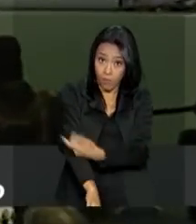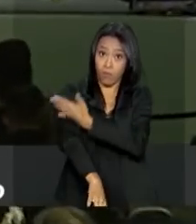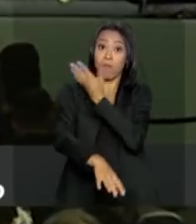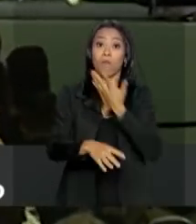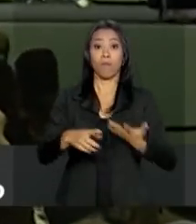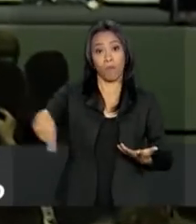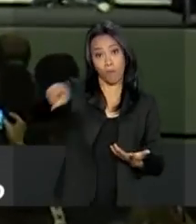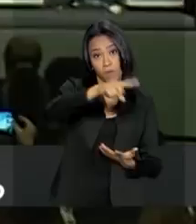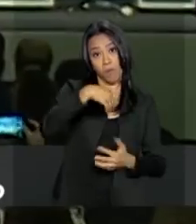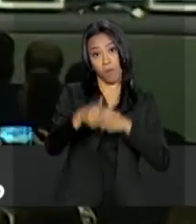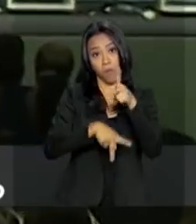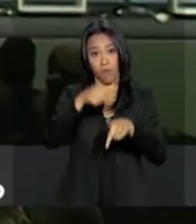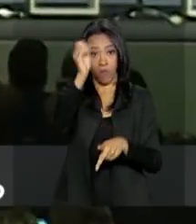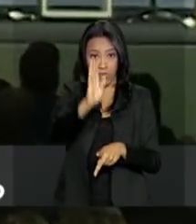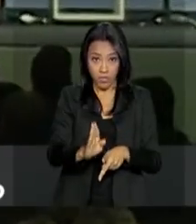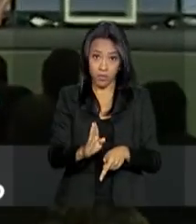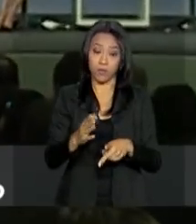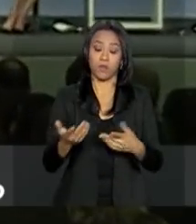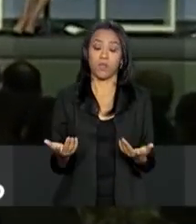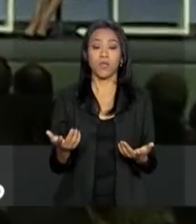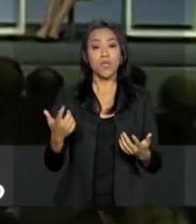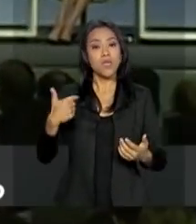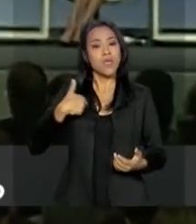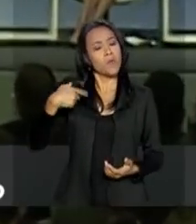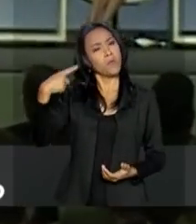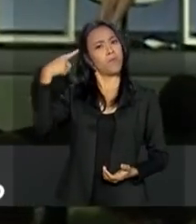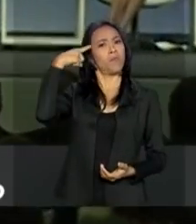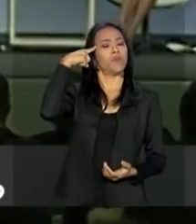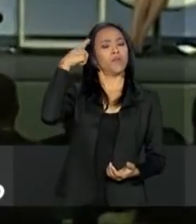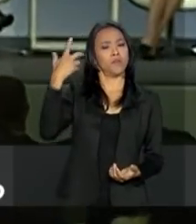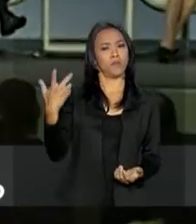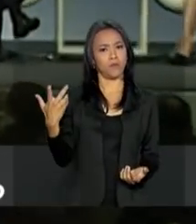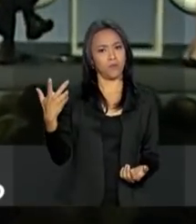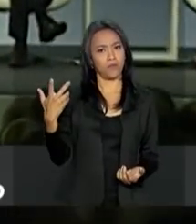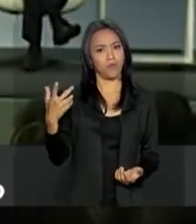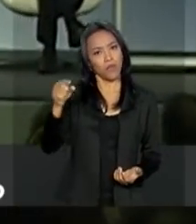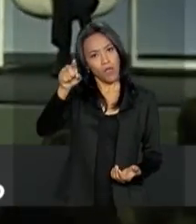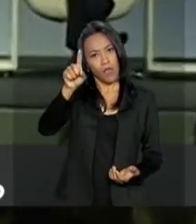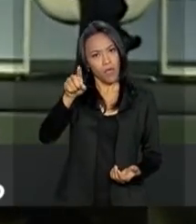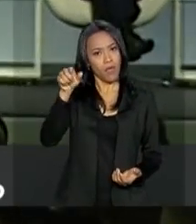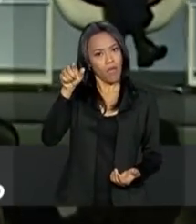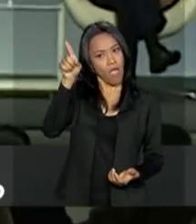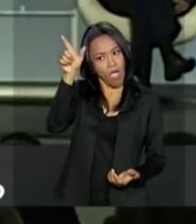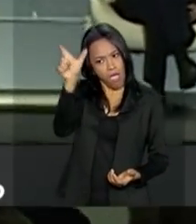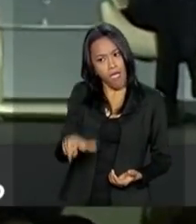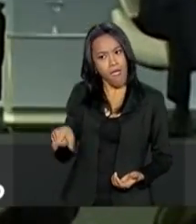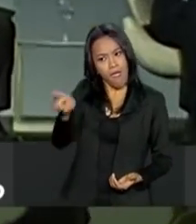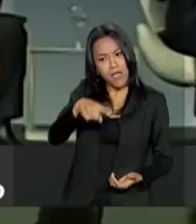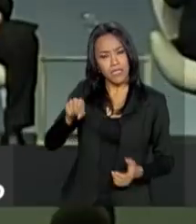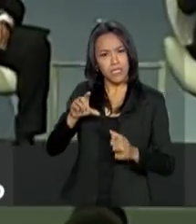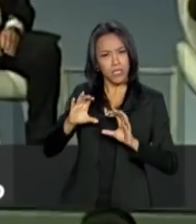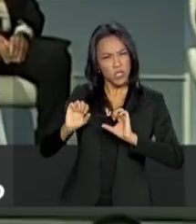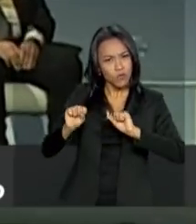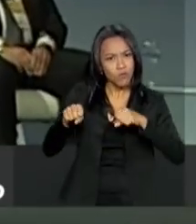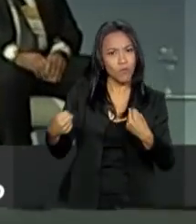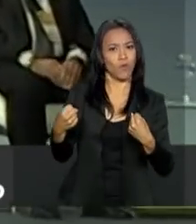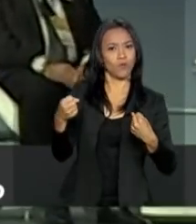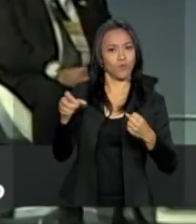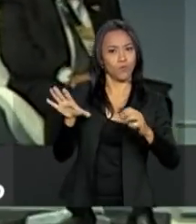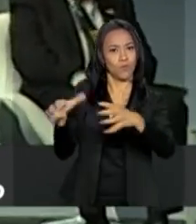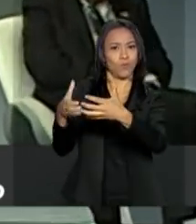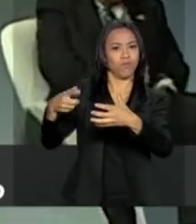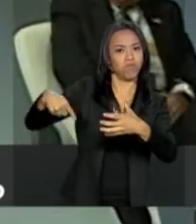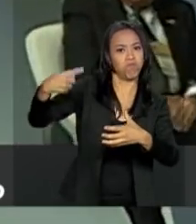brasileiros eu penso que essa dedicação que vemos